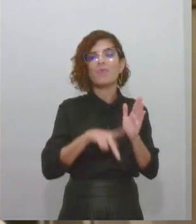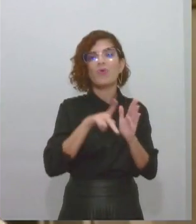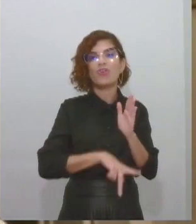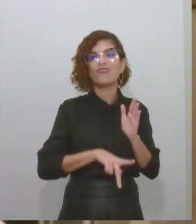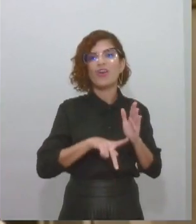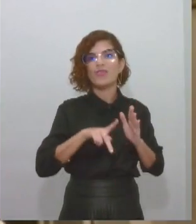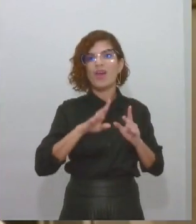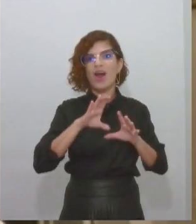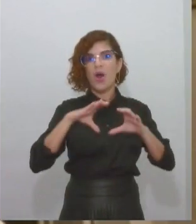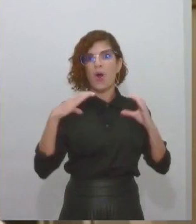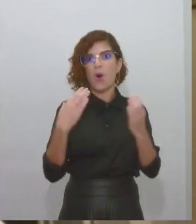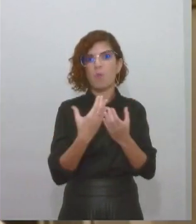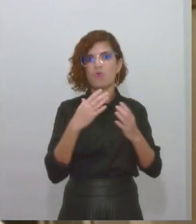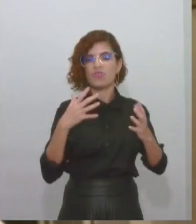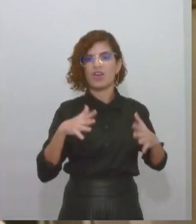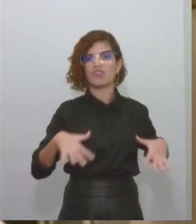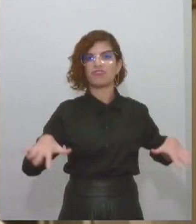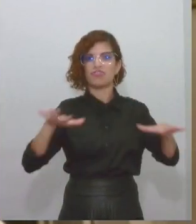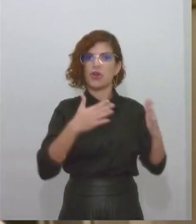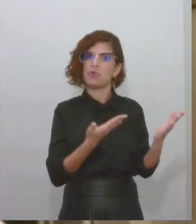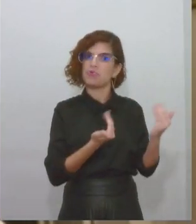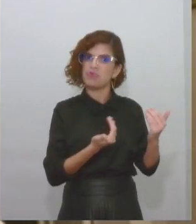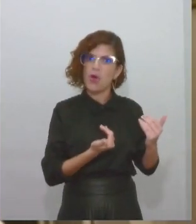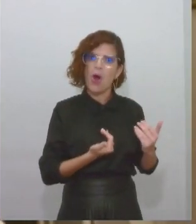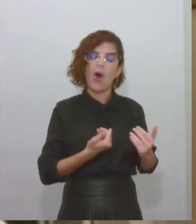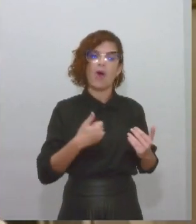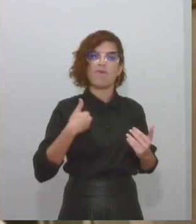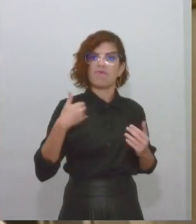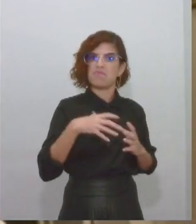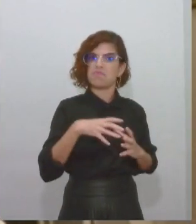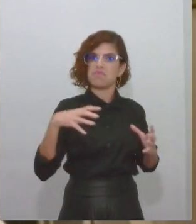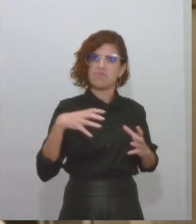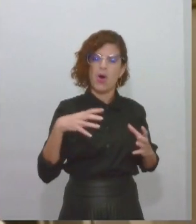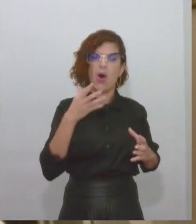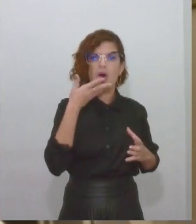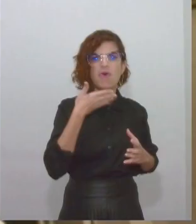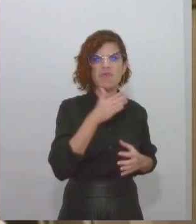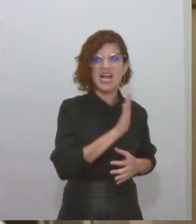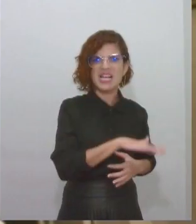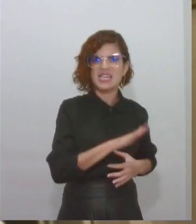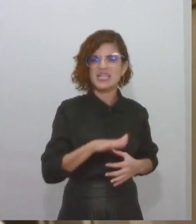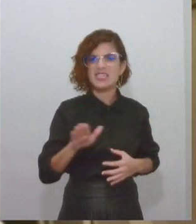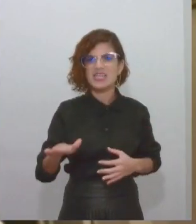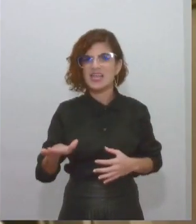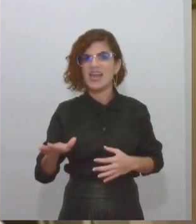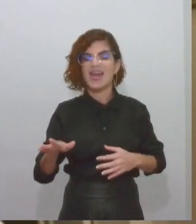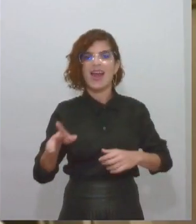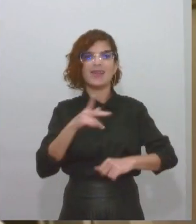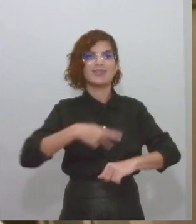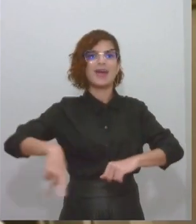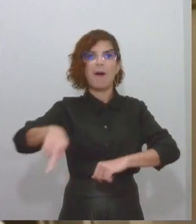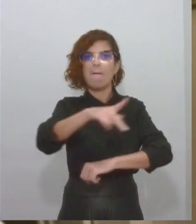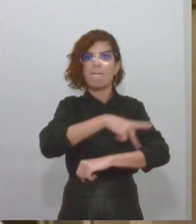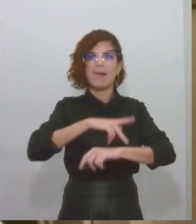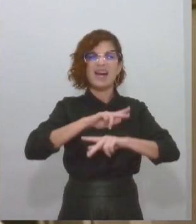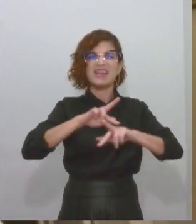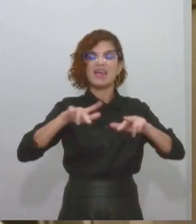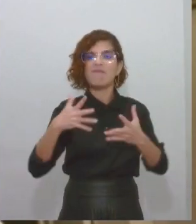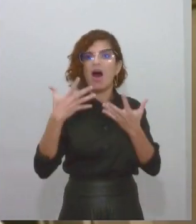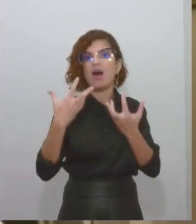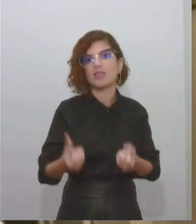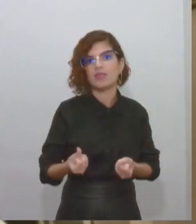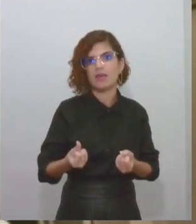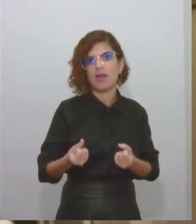jovens, pelos idosos, pelas crianças, na praça pública, seja através do teatro, da dança ou